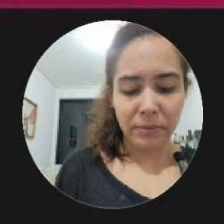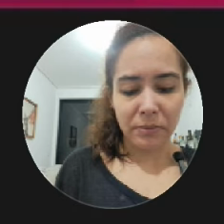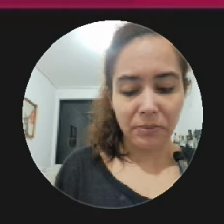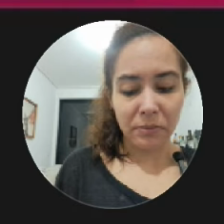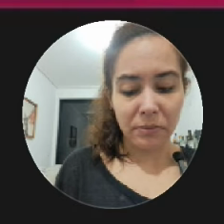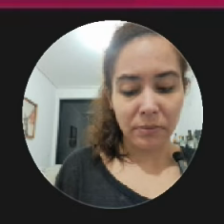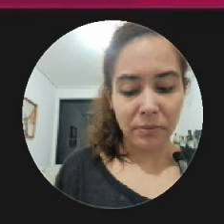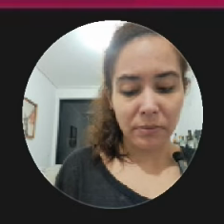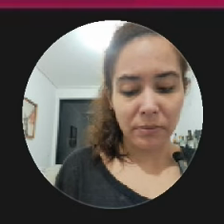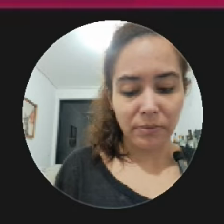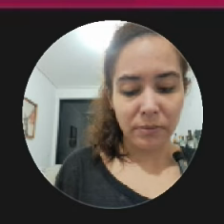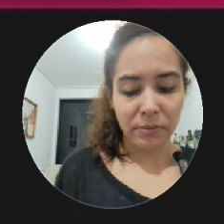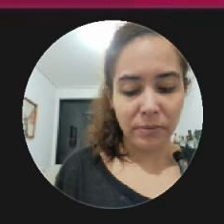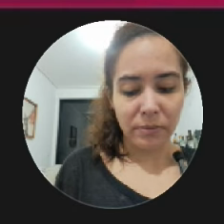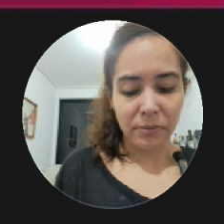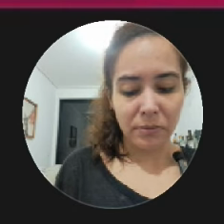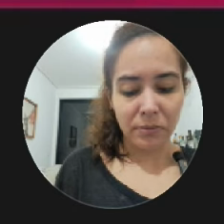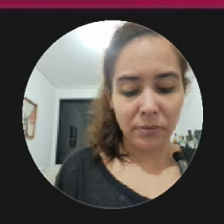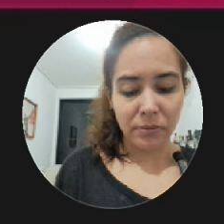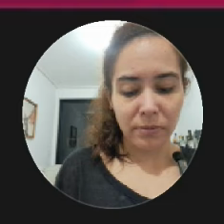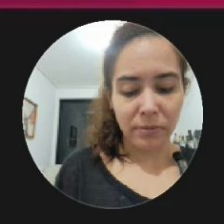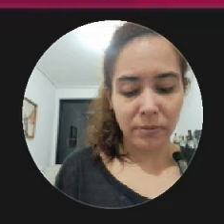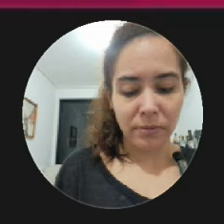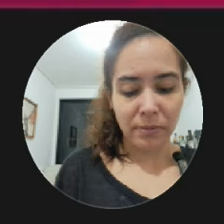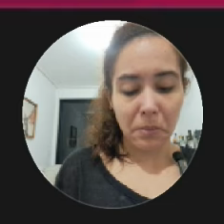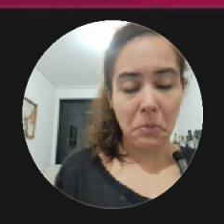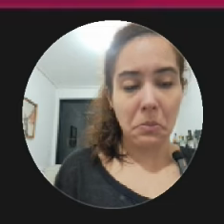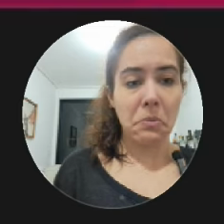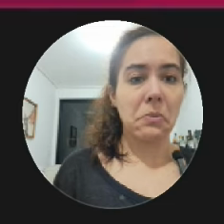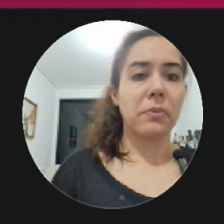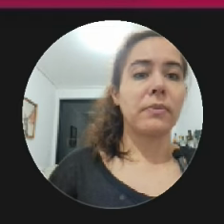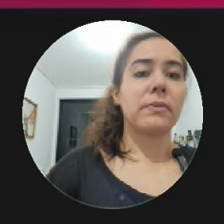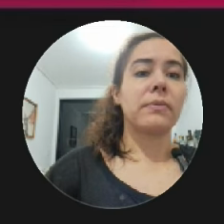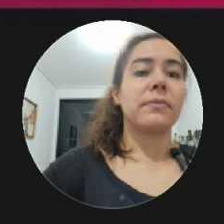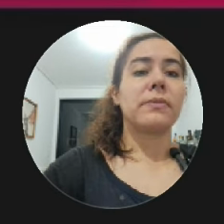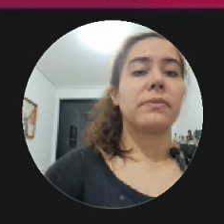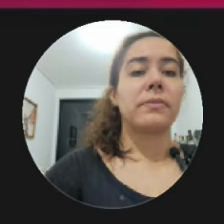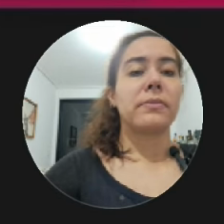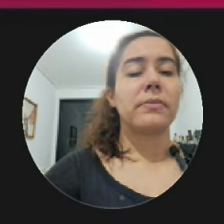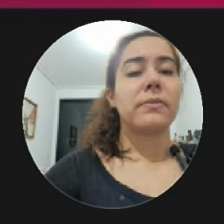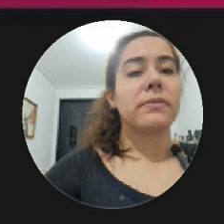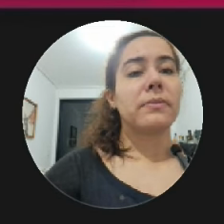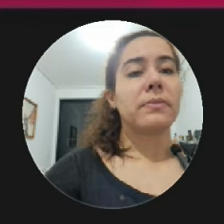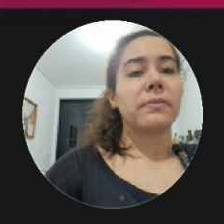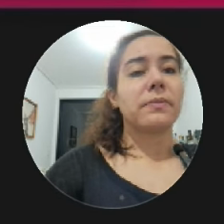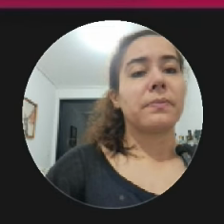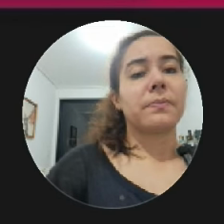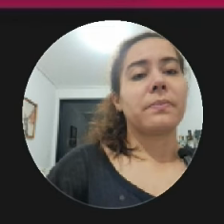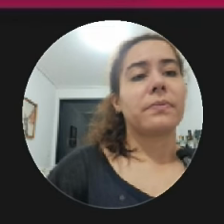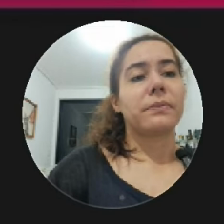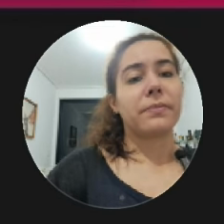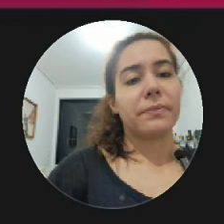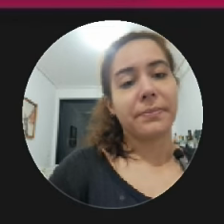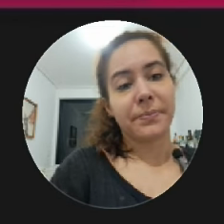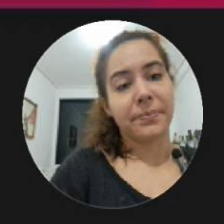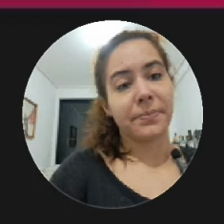Gente. É sobre respeito. Ele conseguiu construir um lugar de respeito muito legal, sabe? Onde,